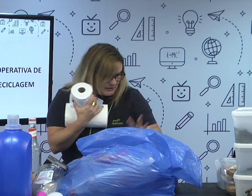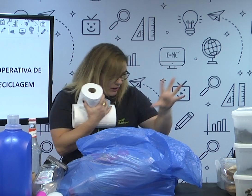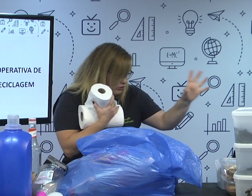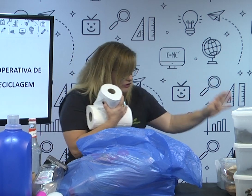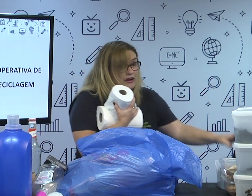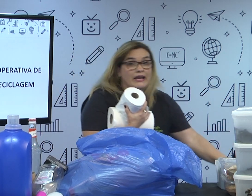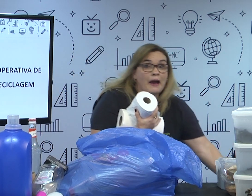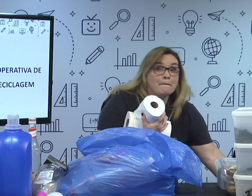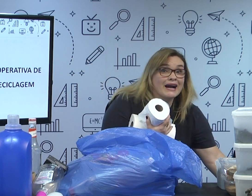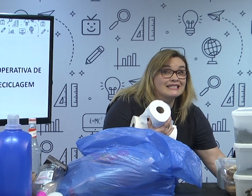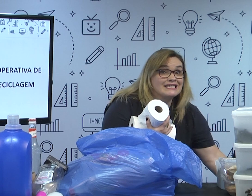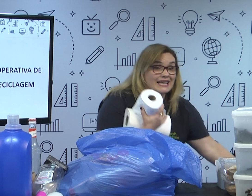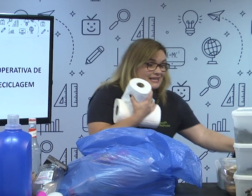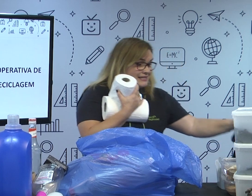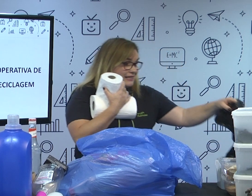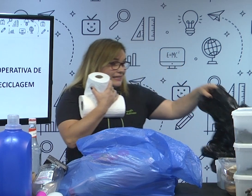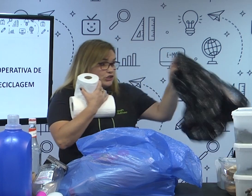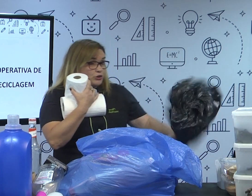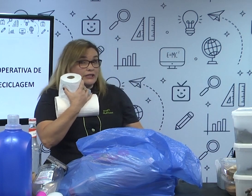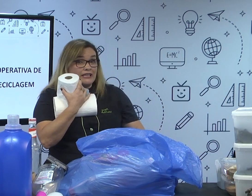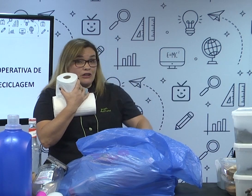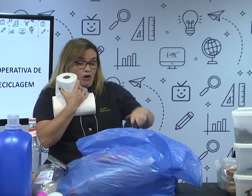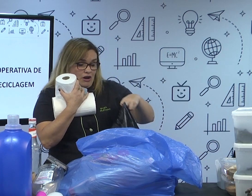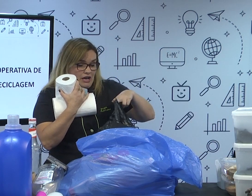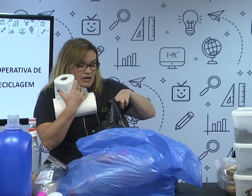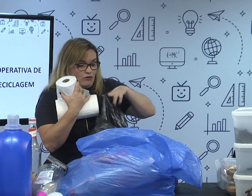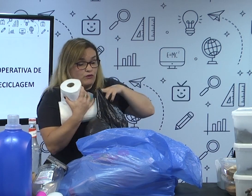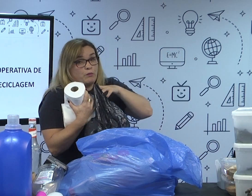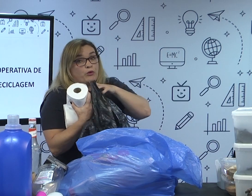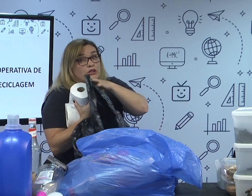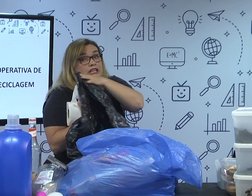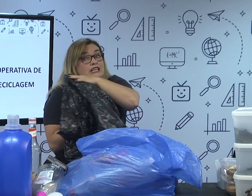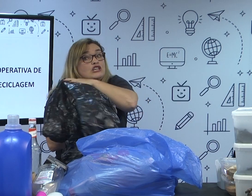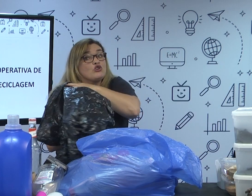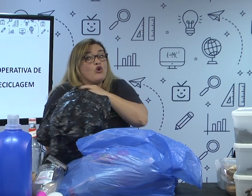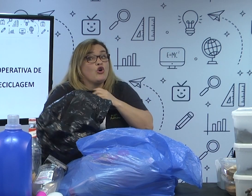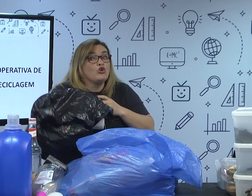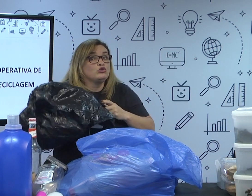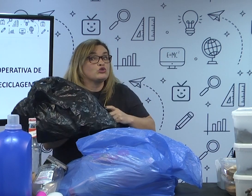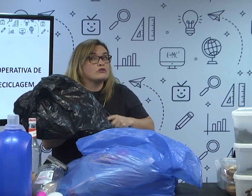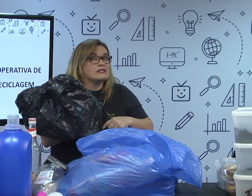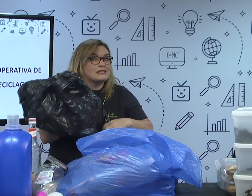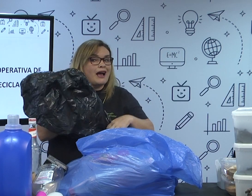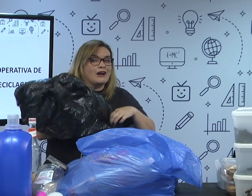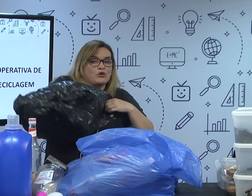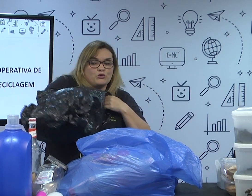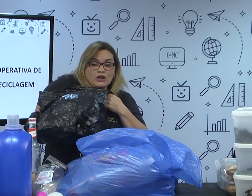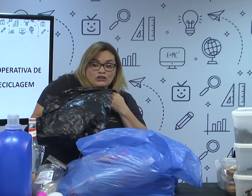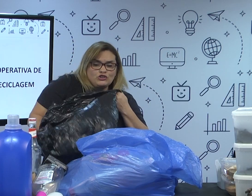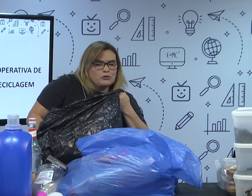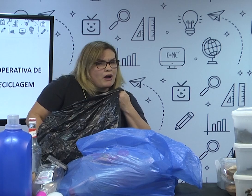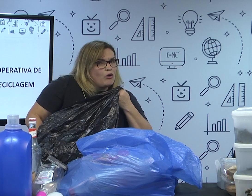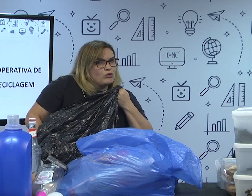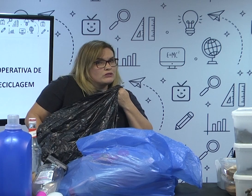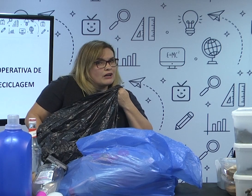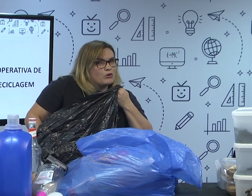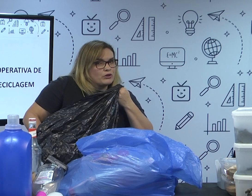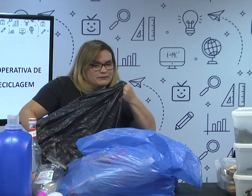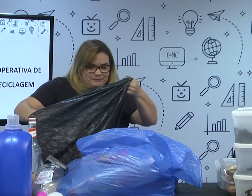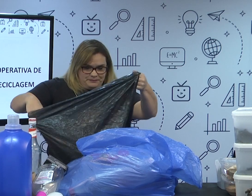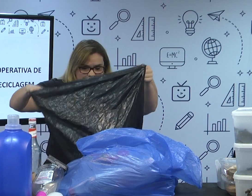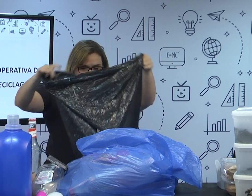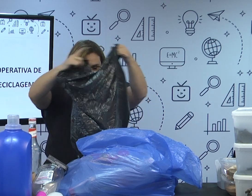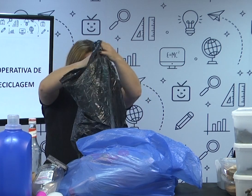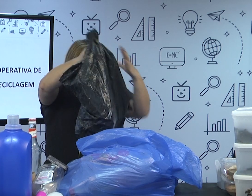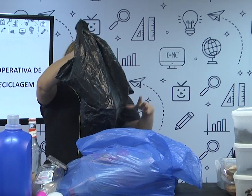para vocês aonde vai. Mas esse lixo aqui, ó, eu vou pôr em outro saco, de uma outra